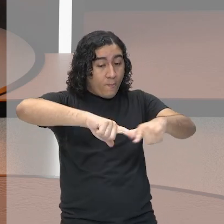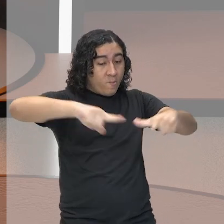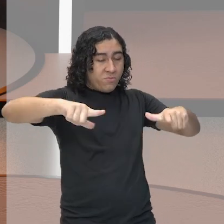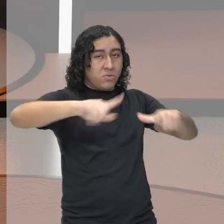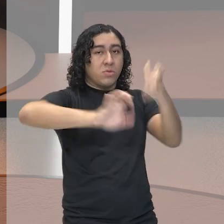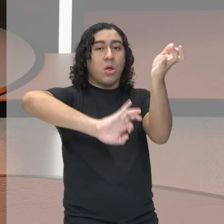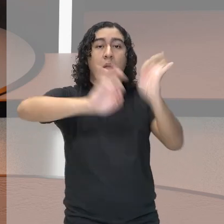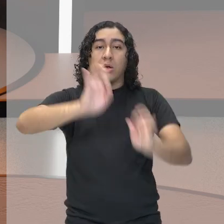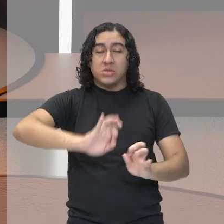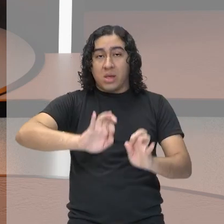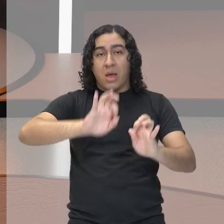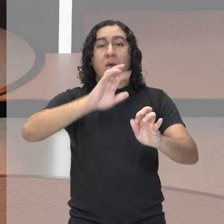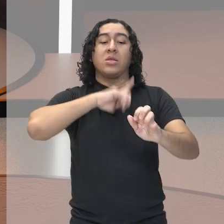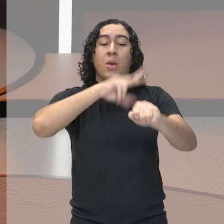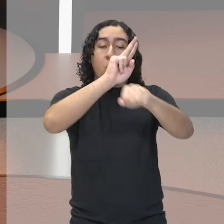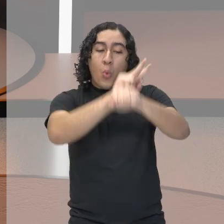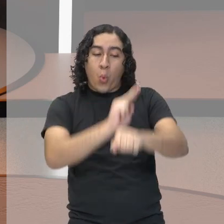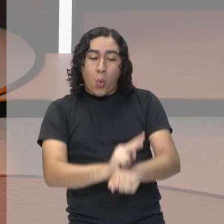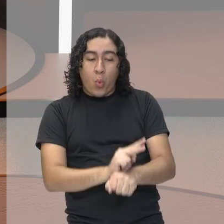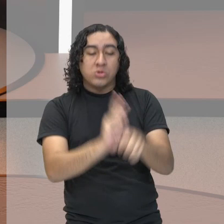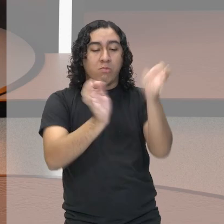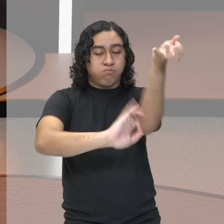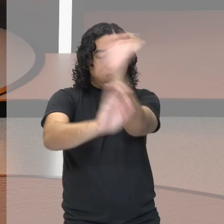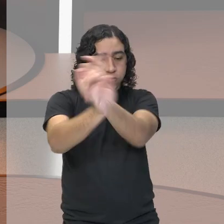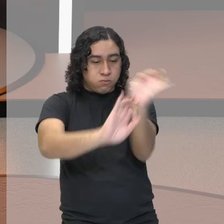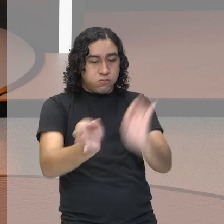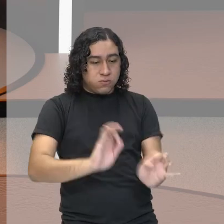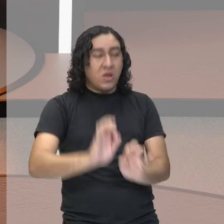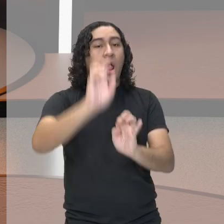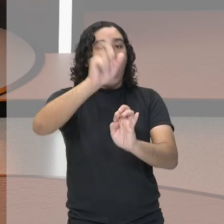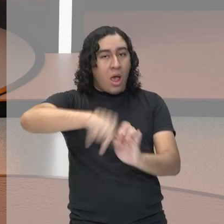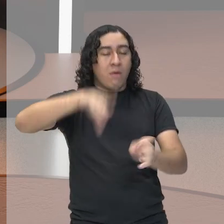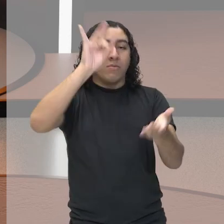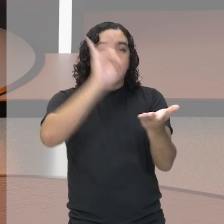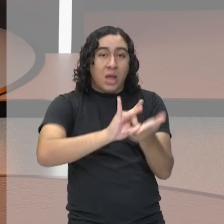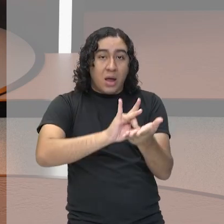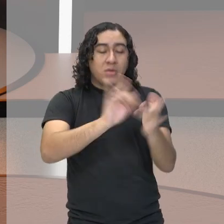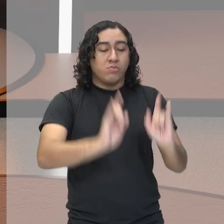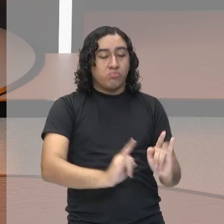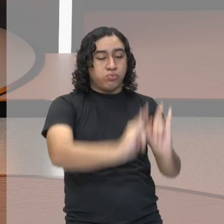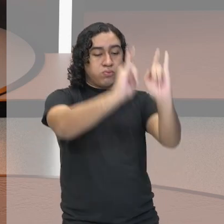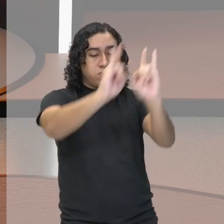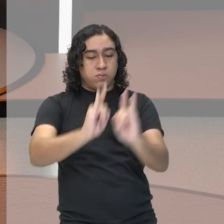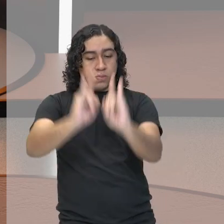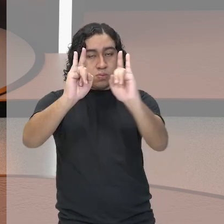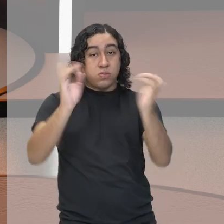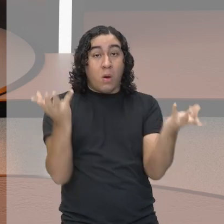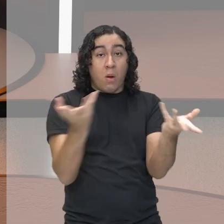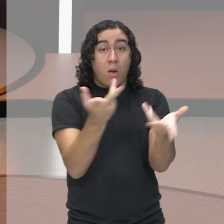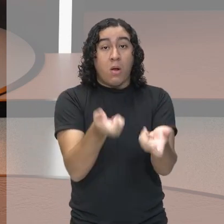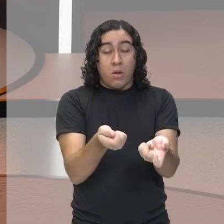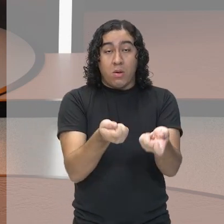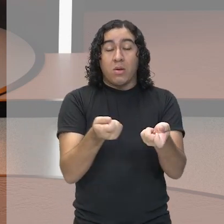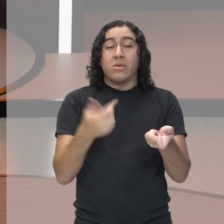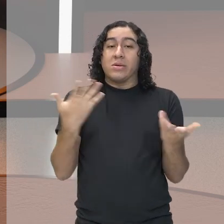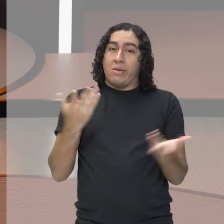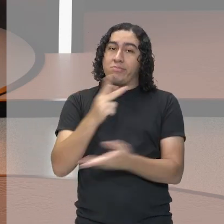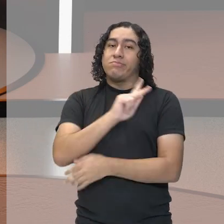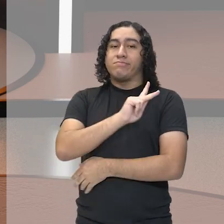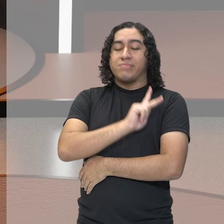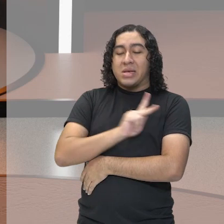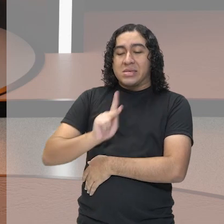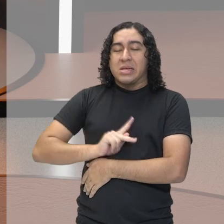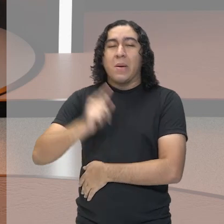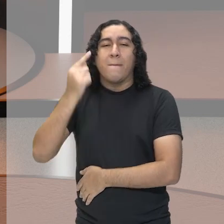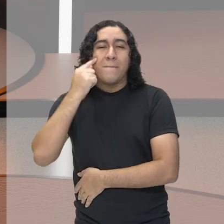cidade, dar uma cara mesmo de metrópole para a cidade do Rio de Janeiro. E isso o presidente vai fazer,